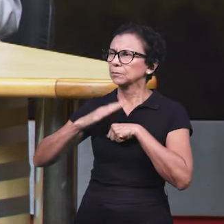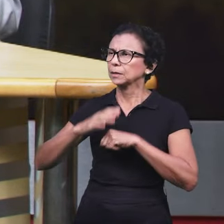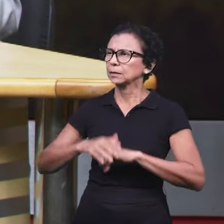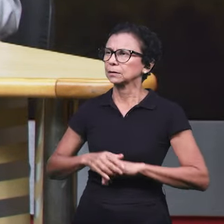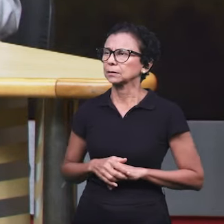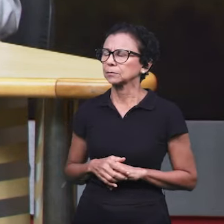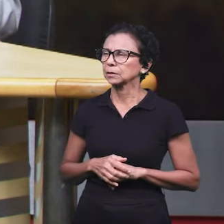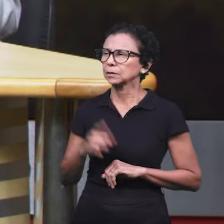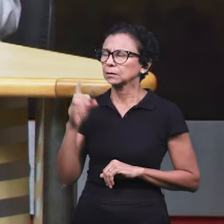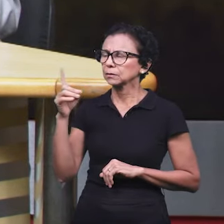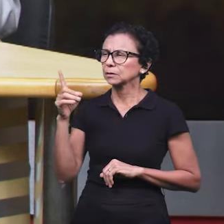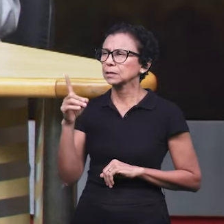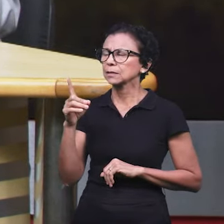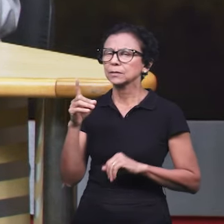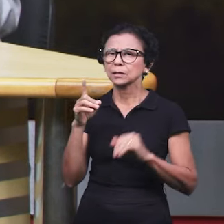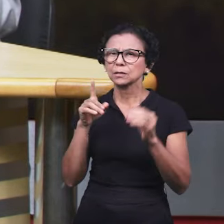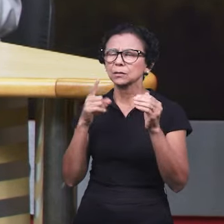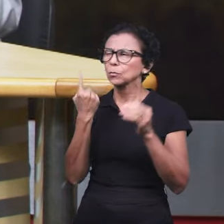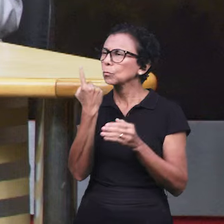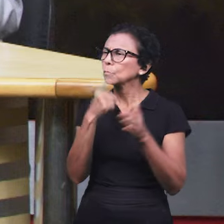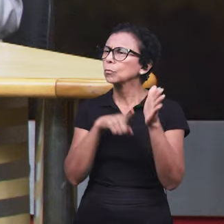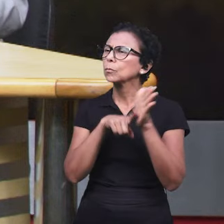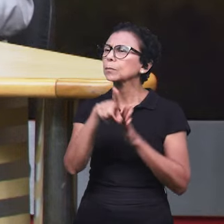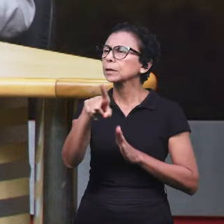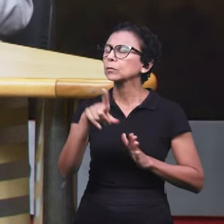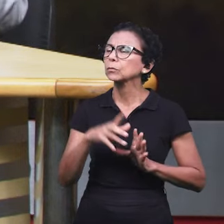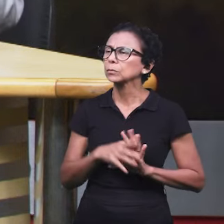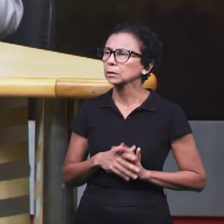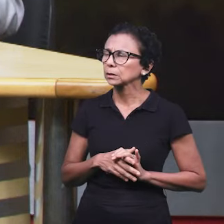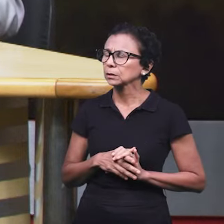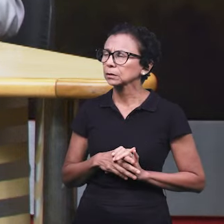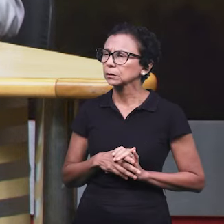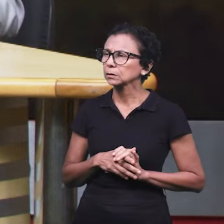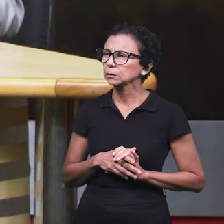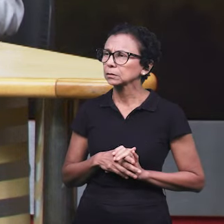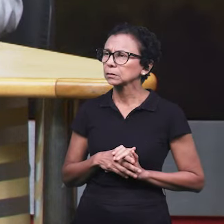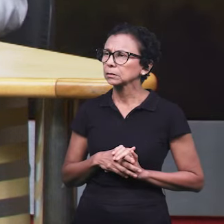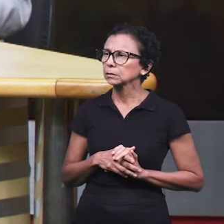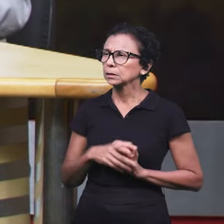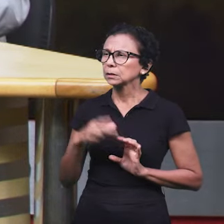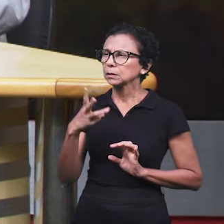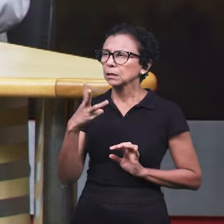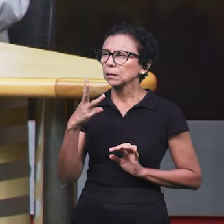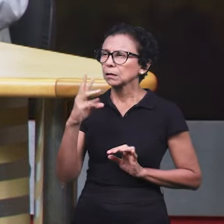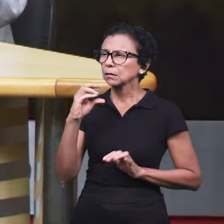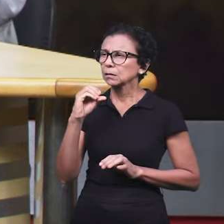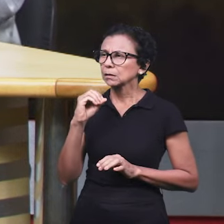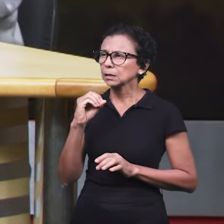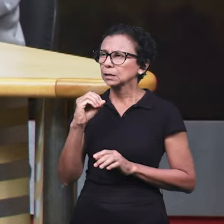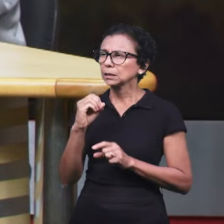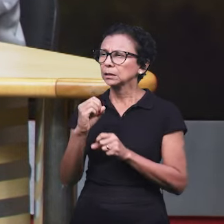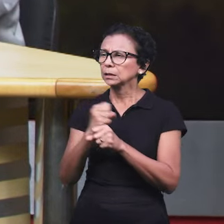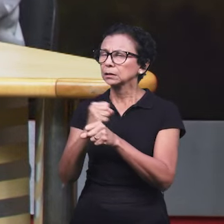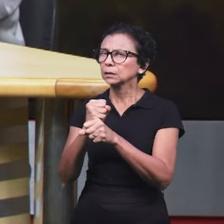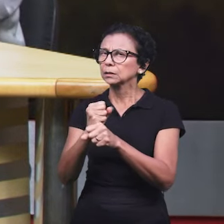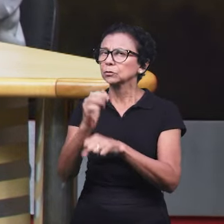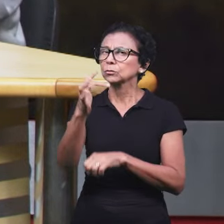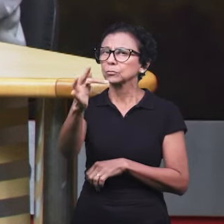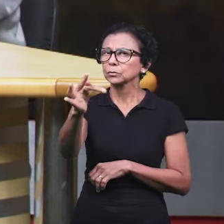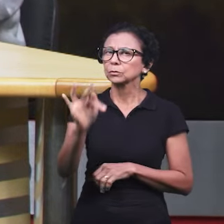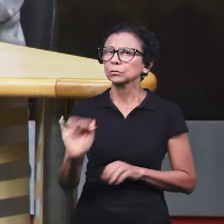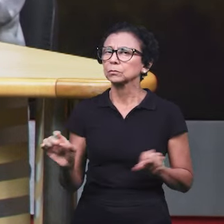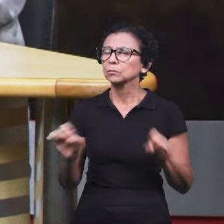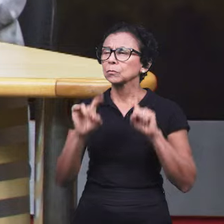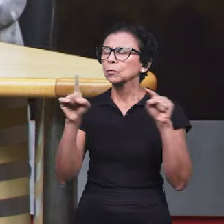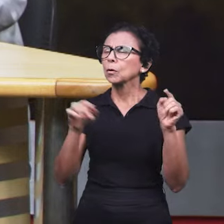pergunta Só pergunta você faria para você daqui a 30 anos ela refletiu um pouco e falou o